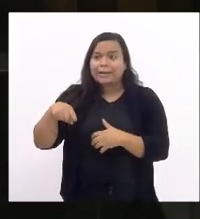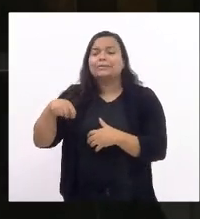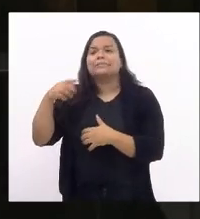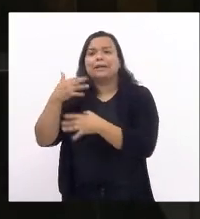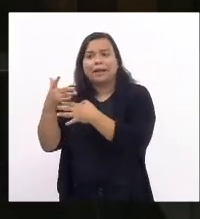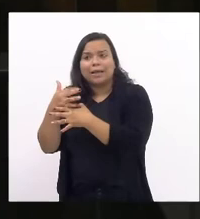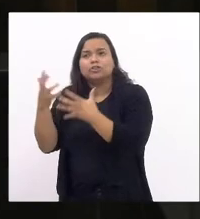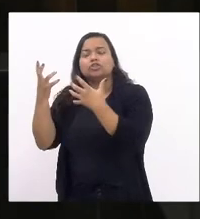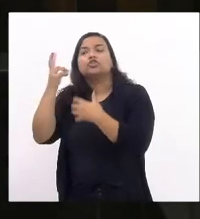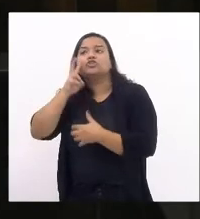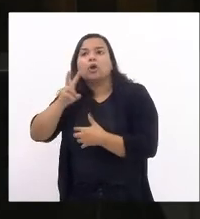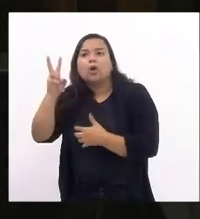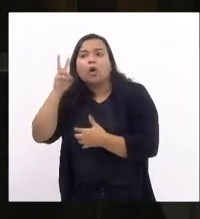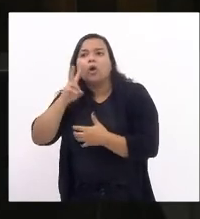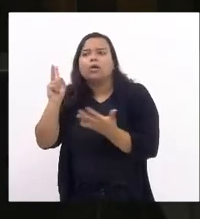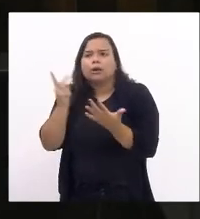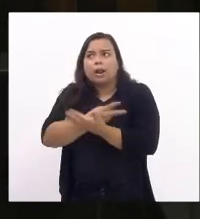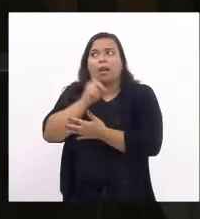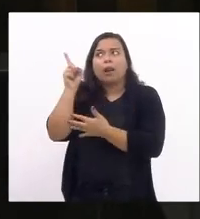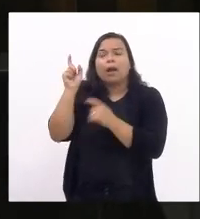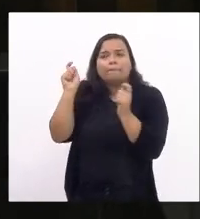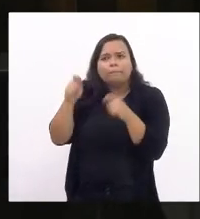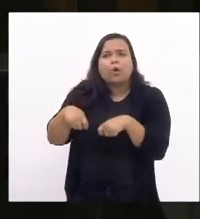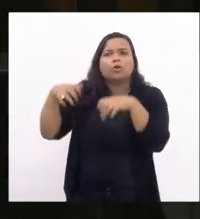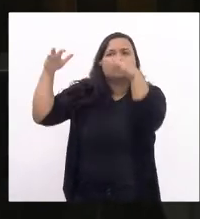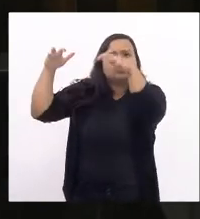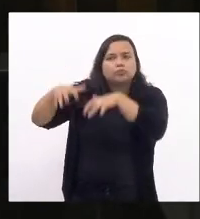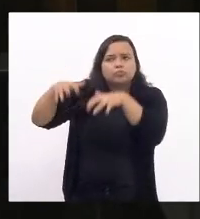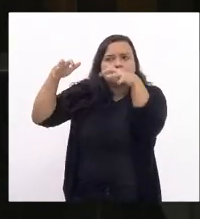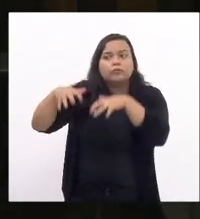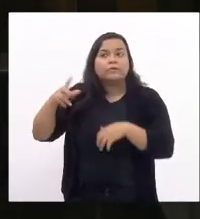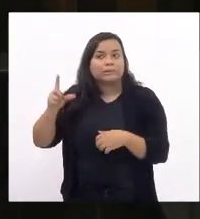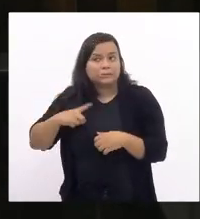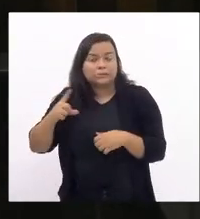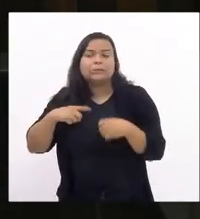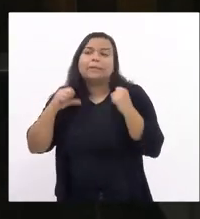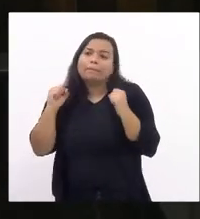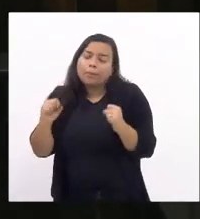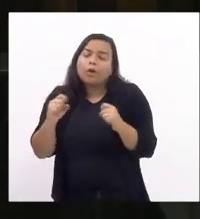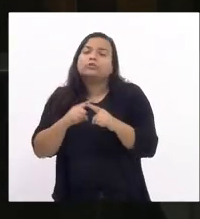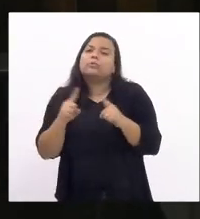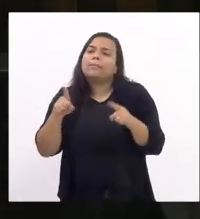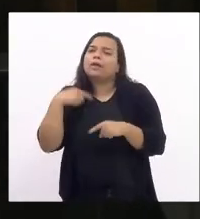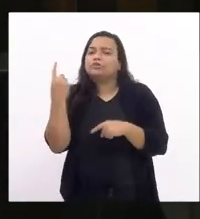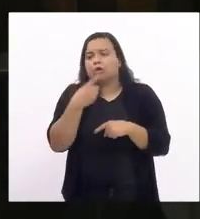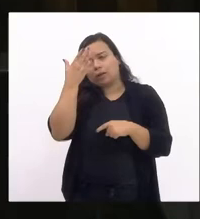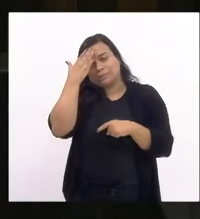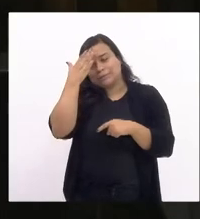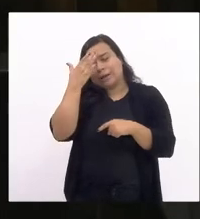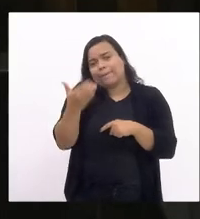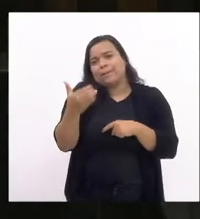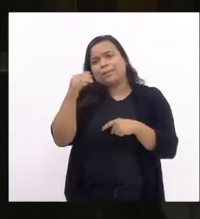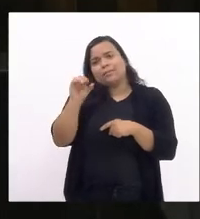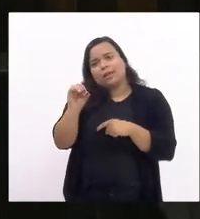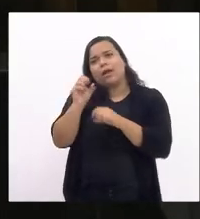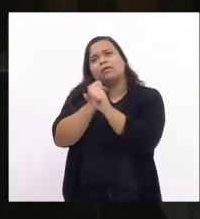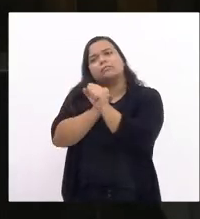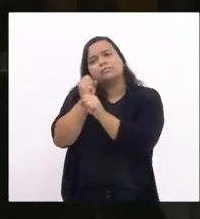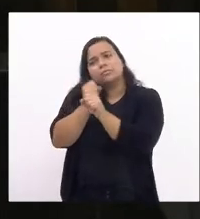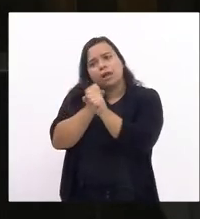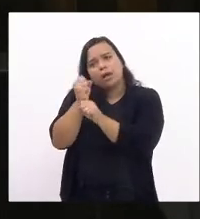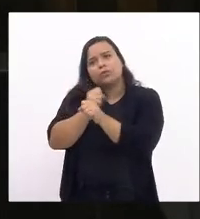historicamente suscetível a chuvas, é indiscutível que, nos últimos 10 anos, ela viveu